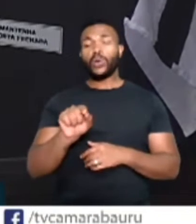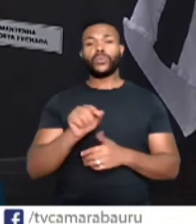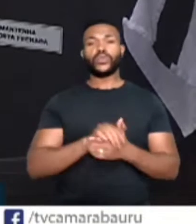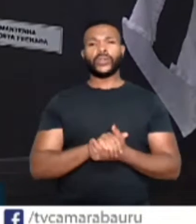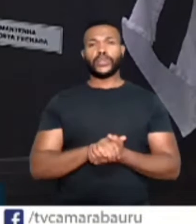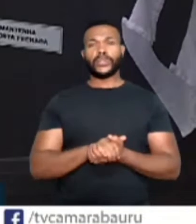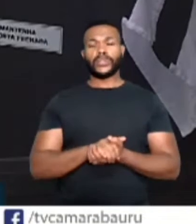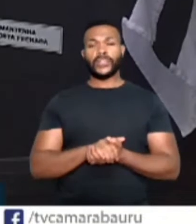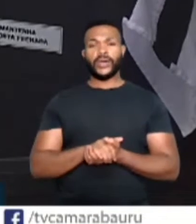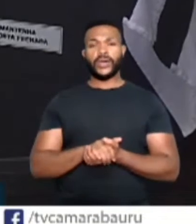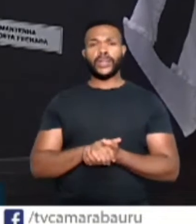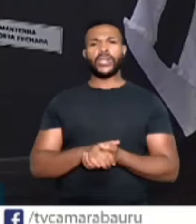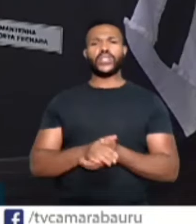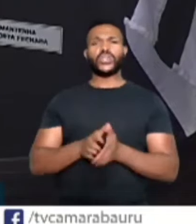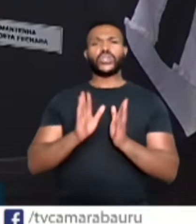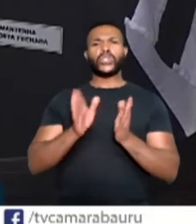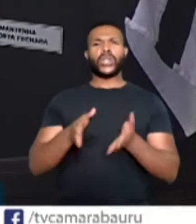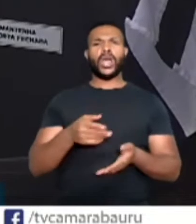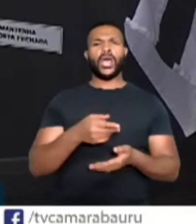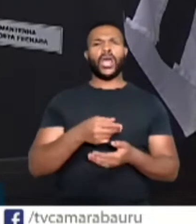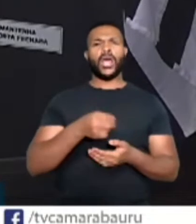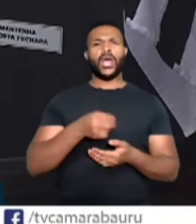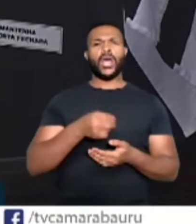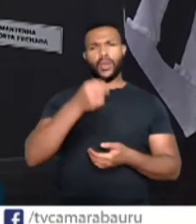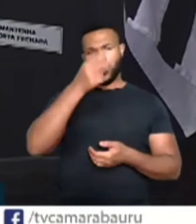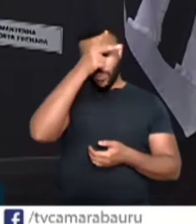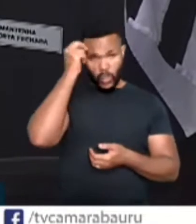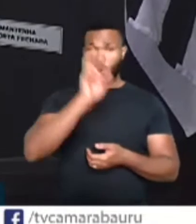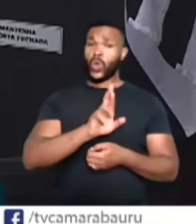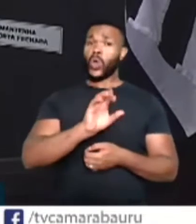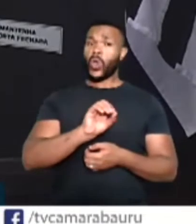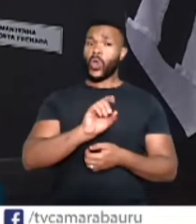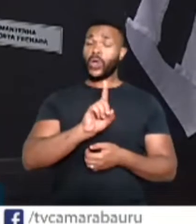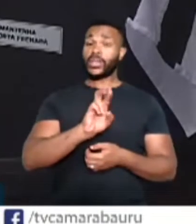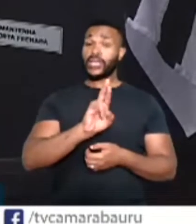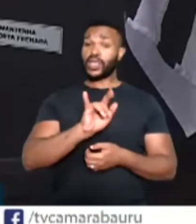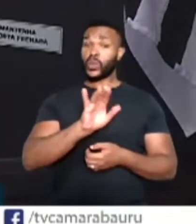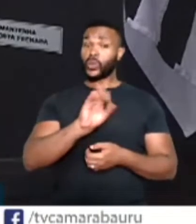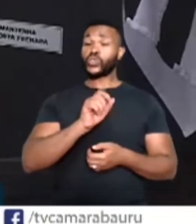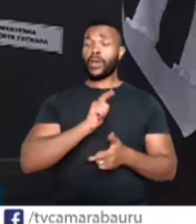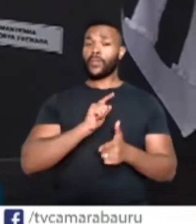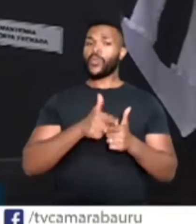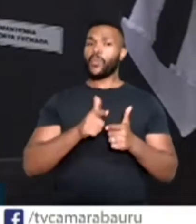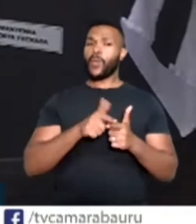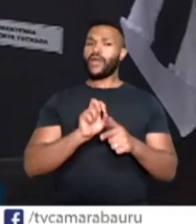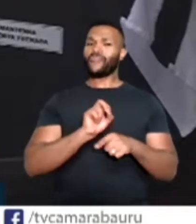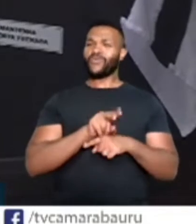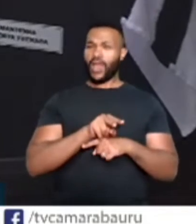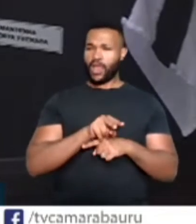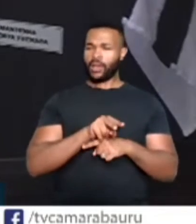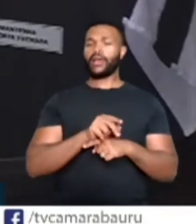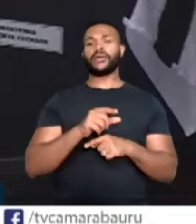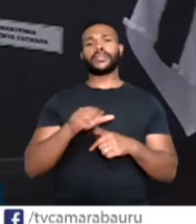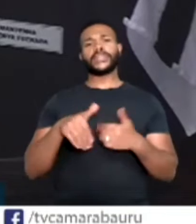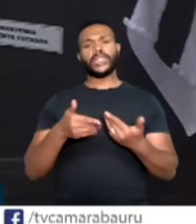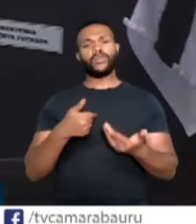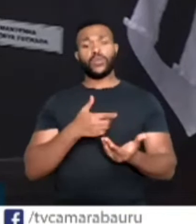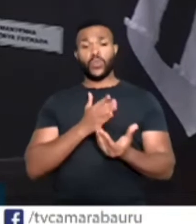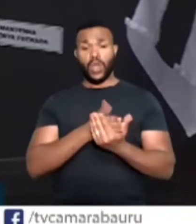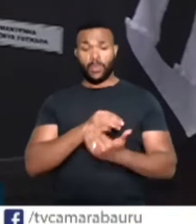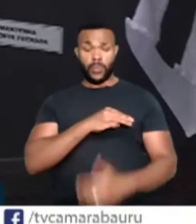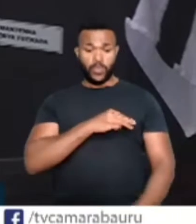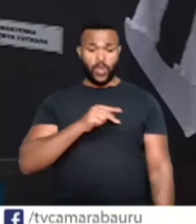Já desde o governo Rodrigo Agostinho, nós temos um problema de vaga. Foi feita uma ação pelo Ministério Público que tinha que